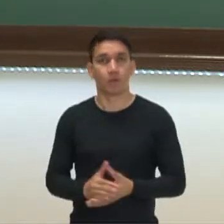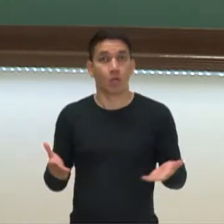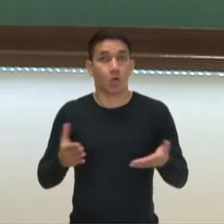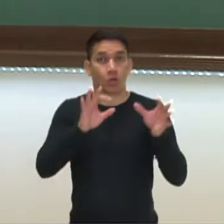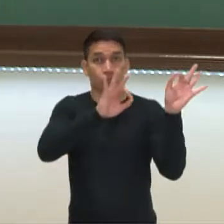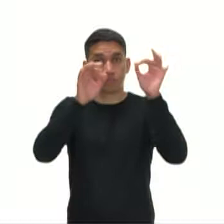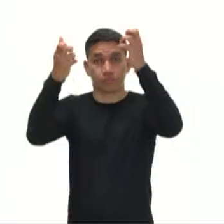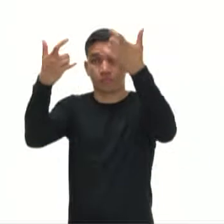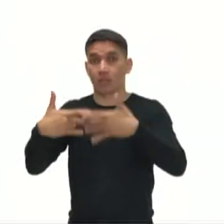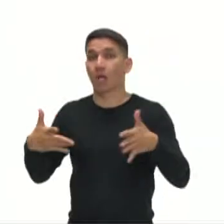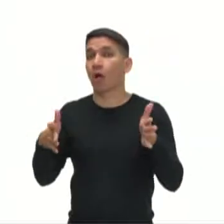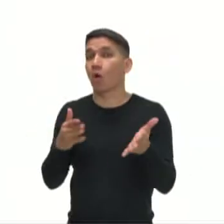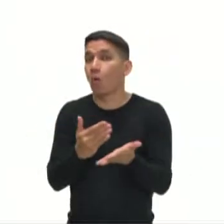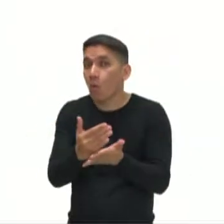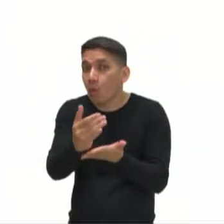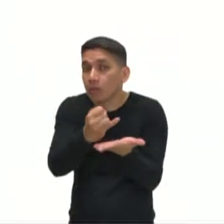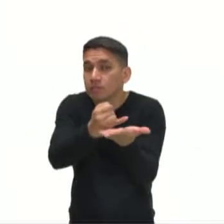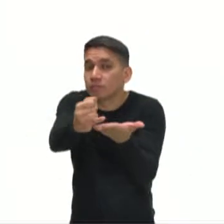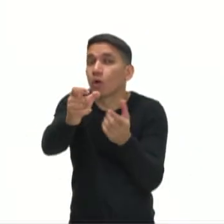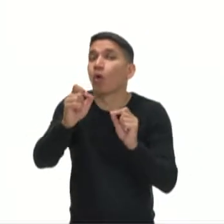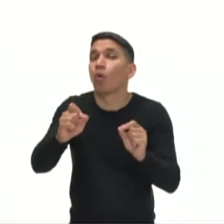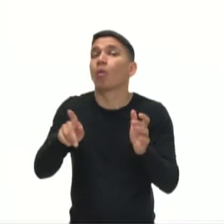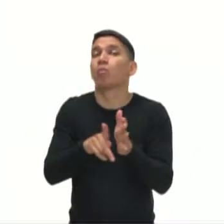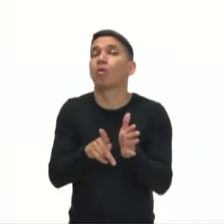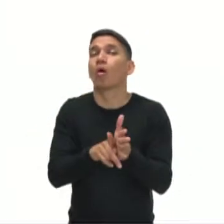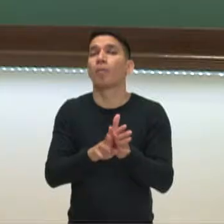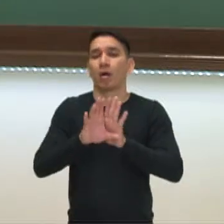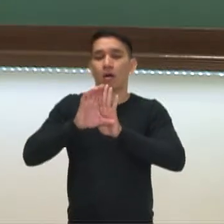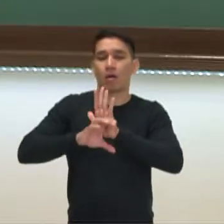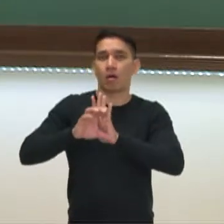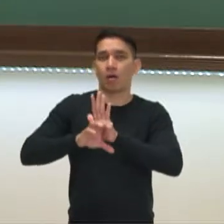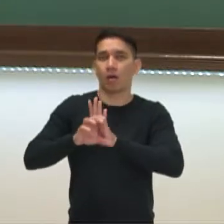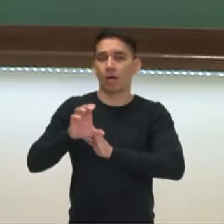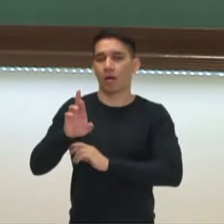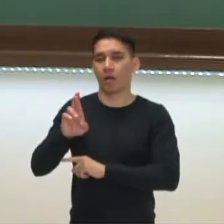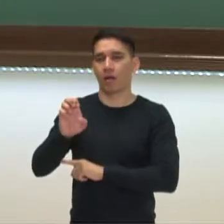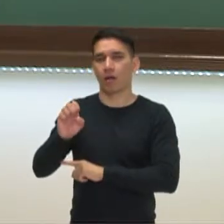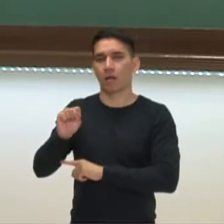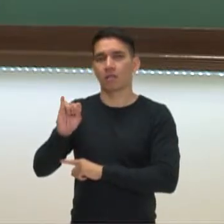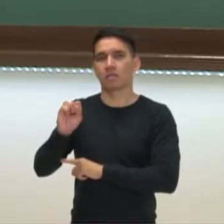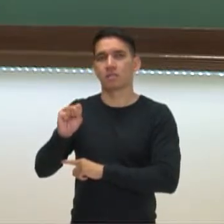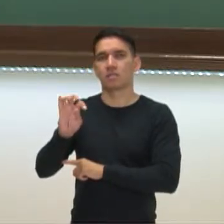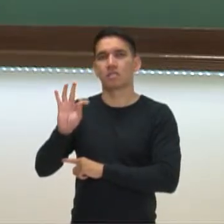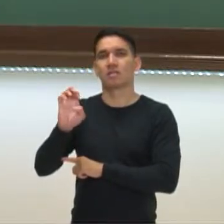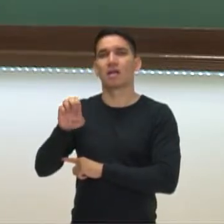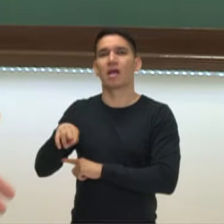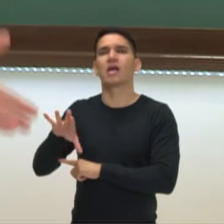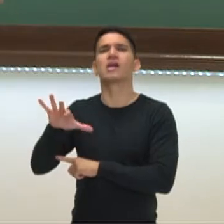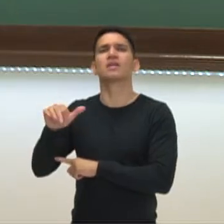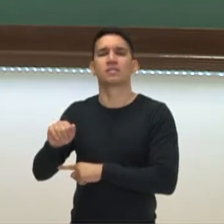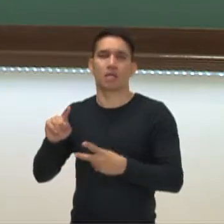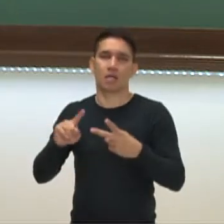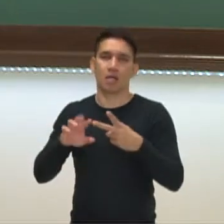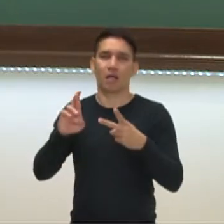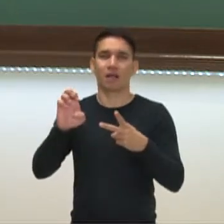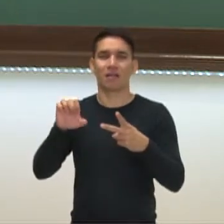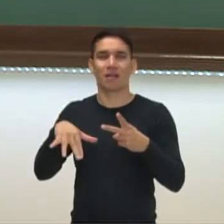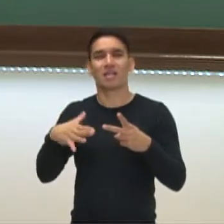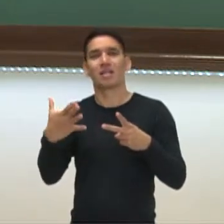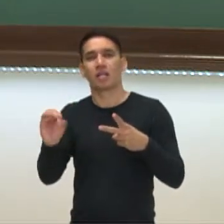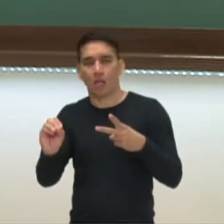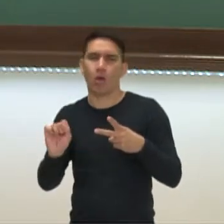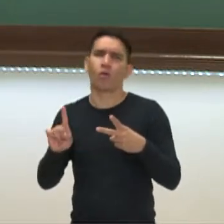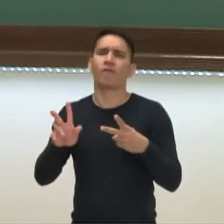Hoje a ideia é introduzir o conceito de resistência elétrica. A gente vai relacionar a resistência elétrica com a tensão elétrica, com a corrente, com